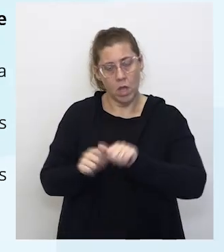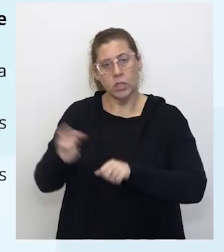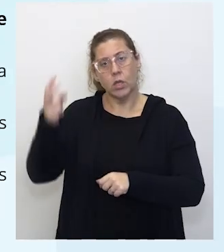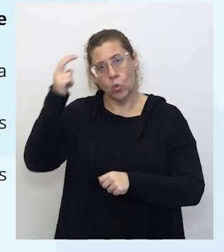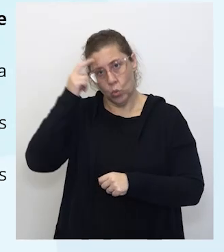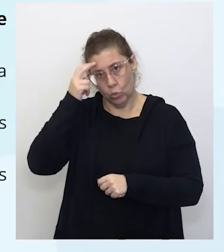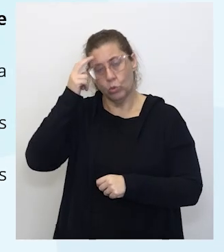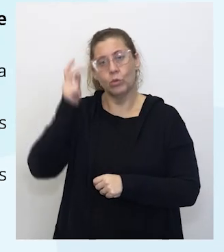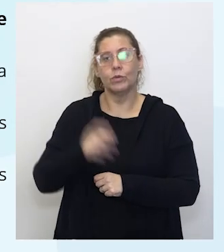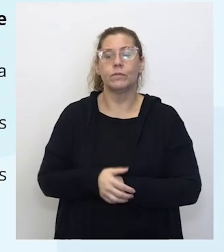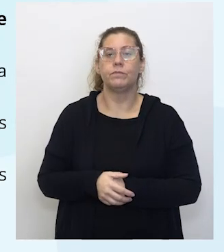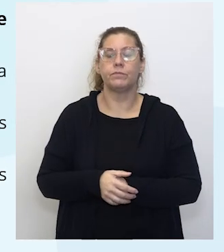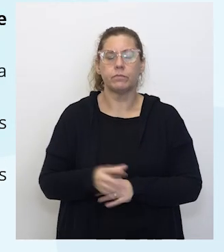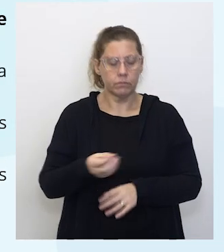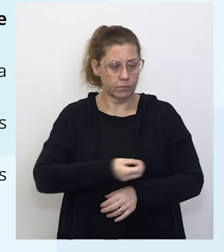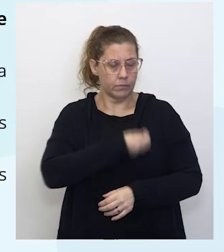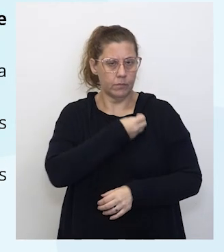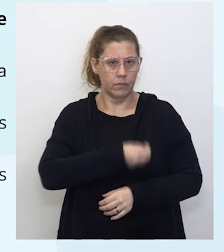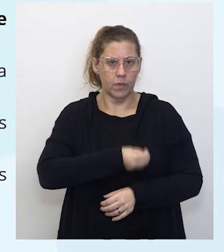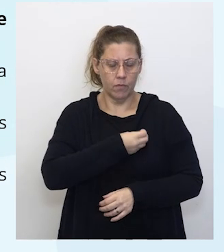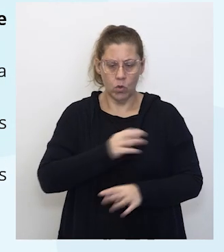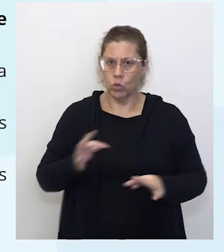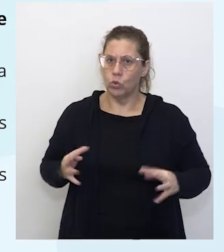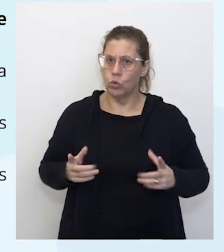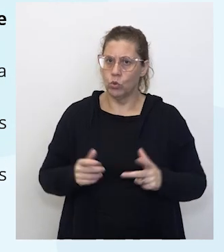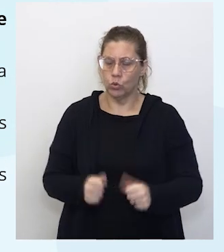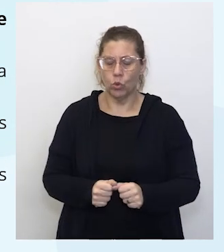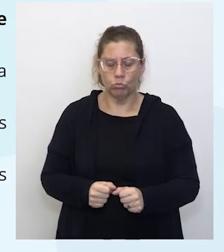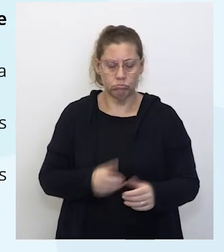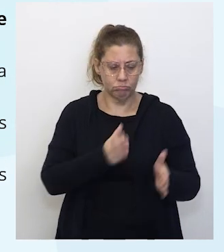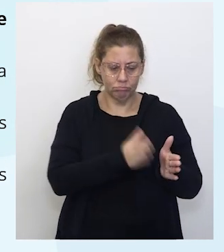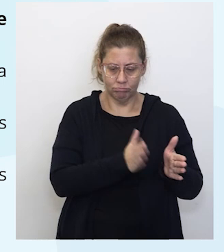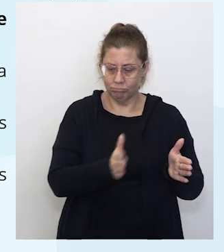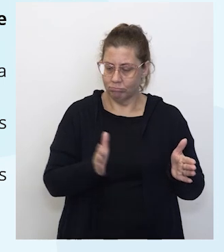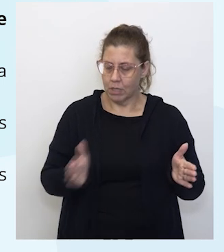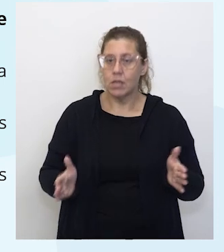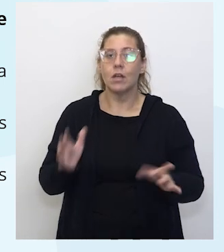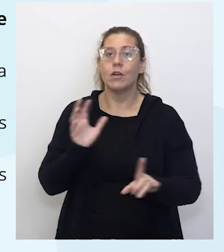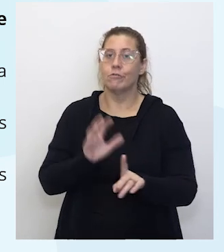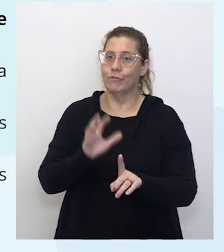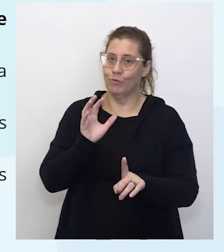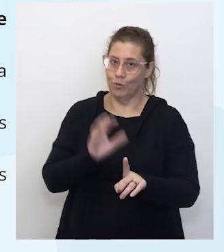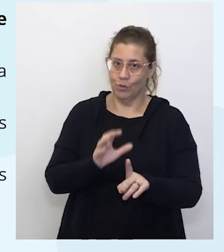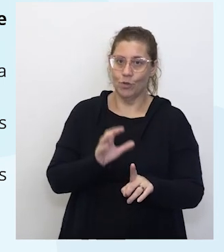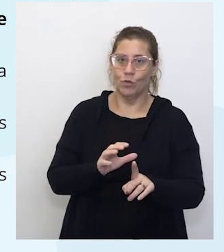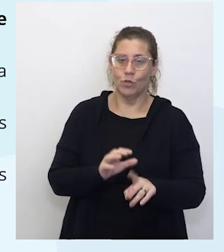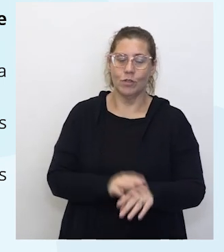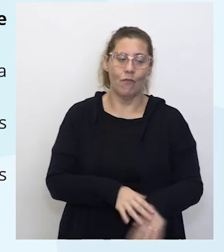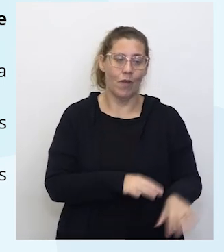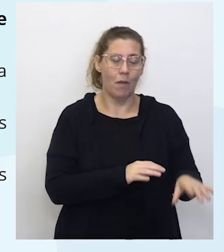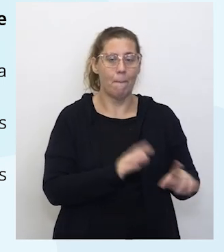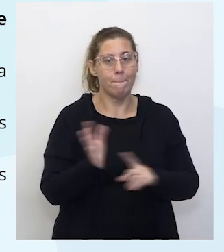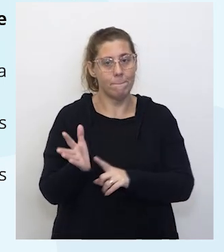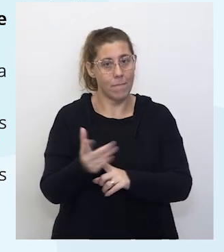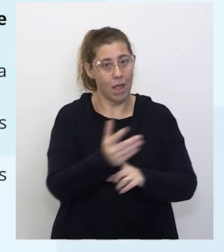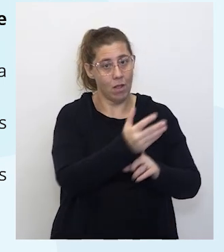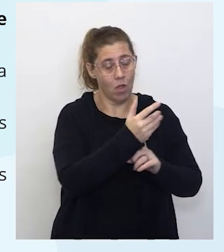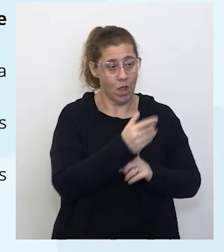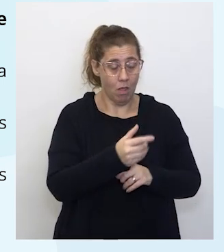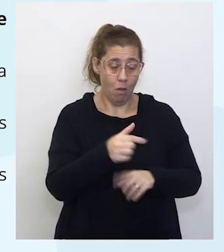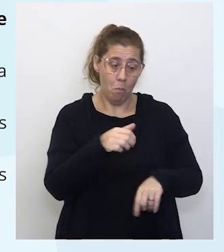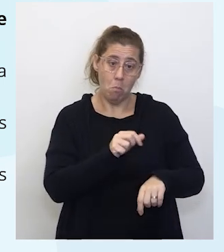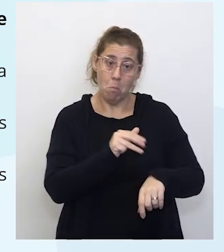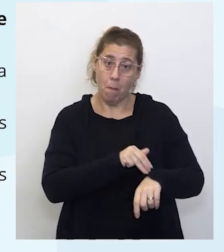culturais produzidas e vivenciadas em todos os tempos são influenciadas pela tecnologia da nossa